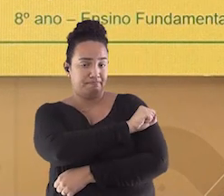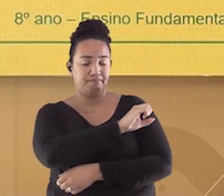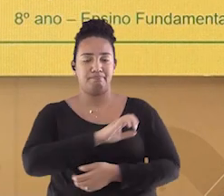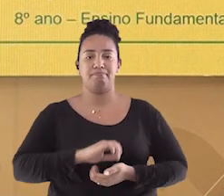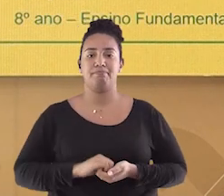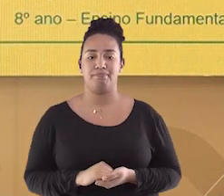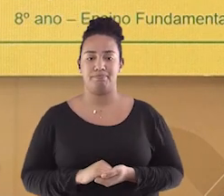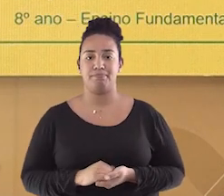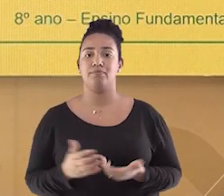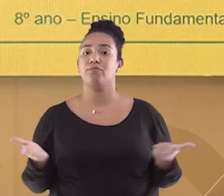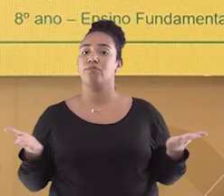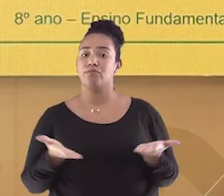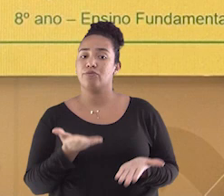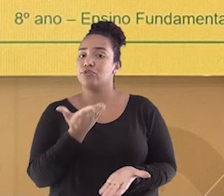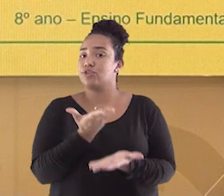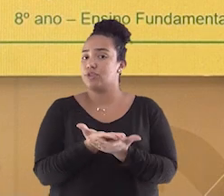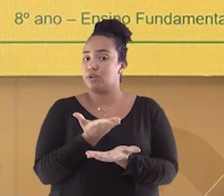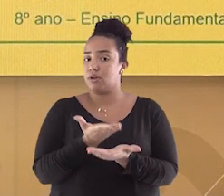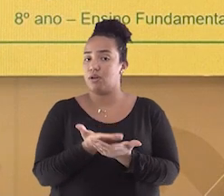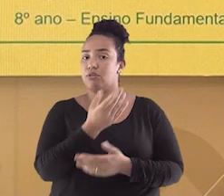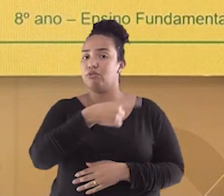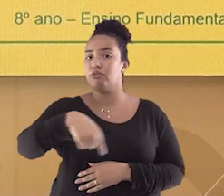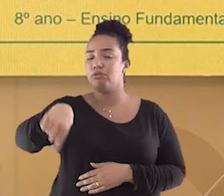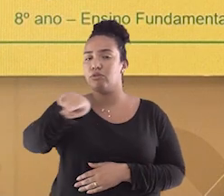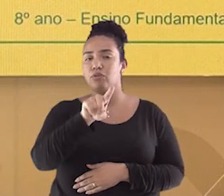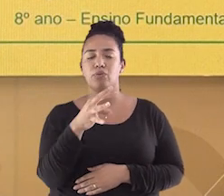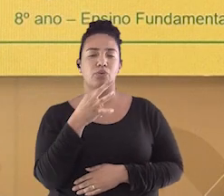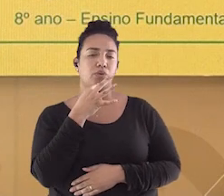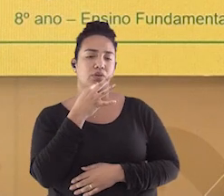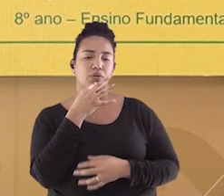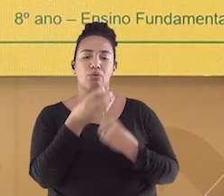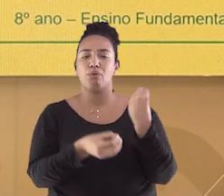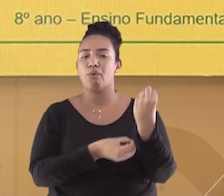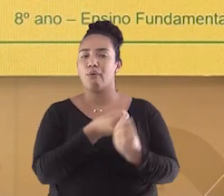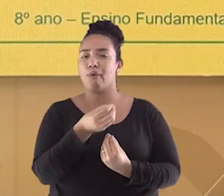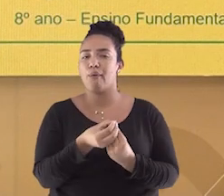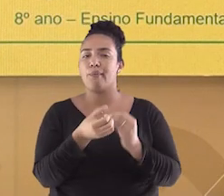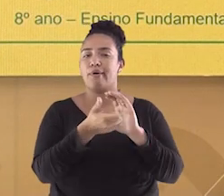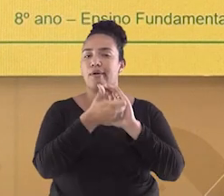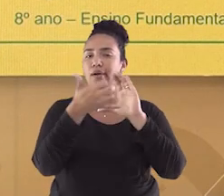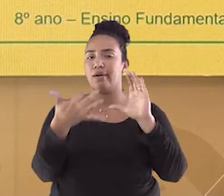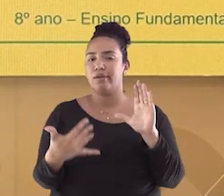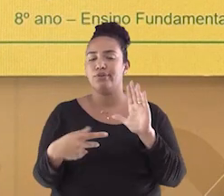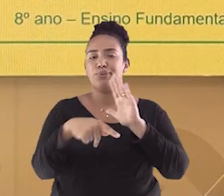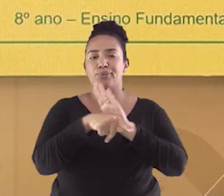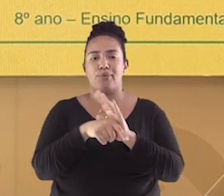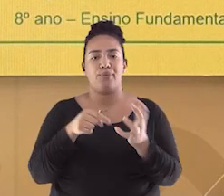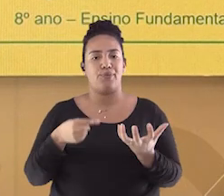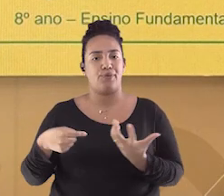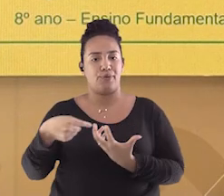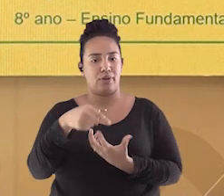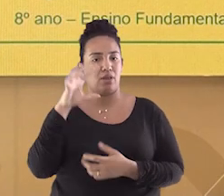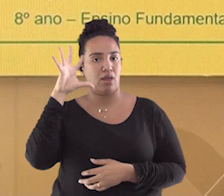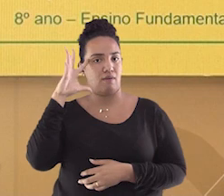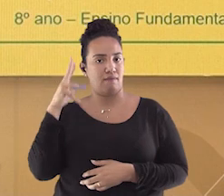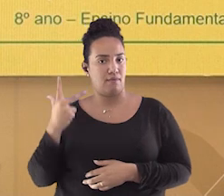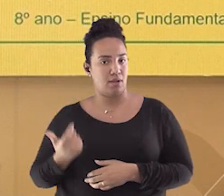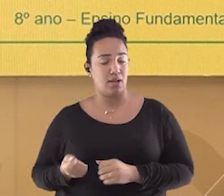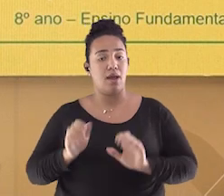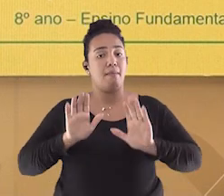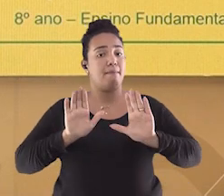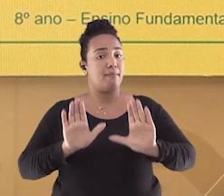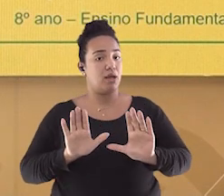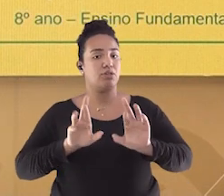finais. Na nossa aula de hoje, vamos conhecer um pouco das características do continente africano, mas de um